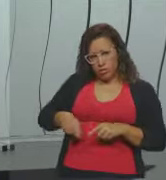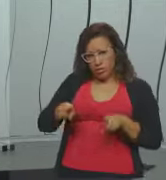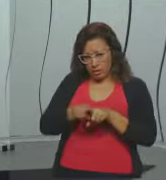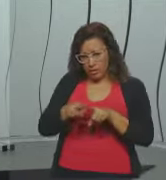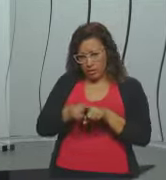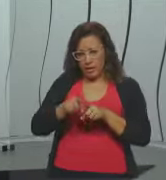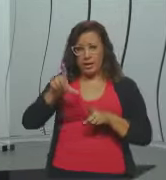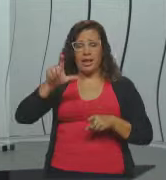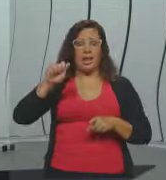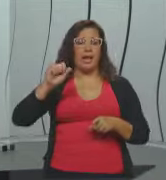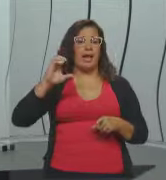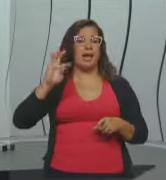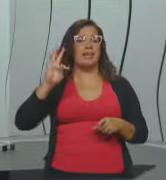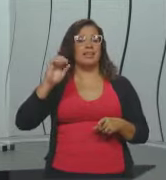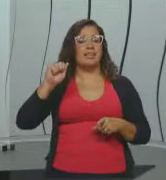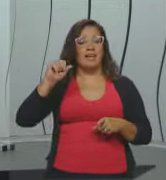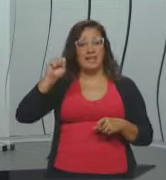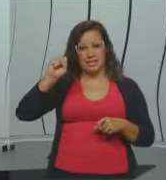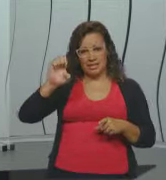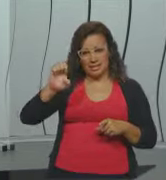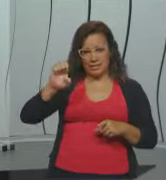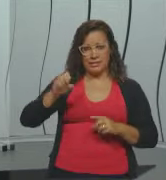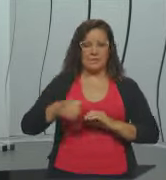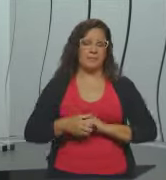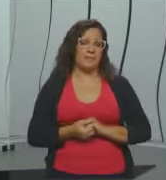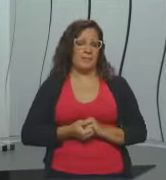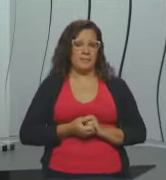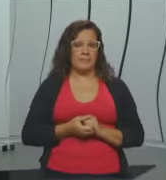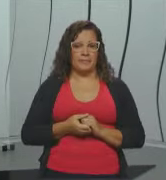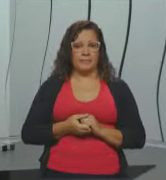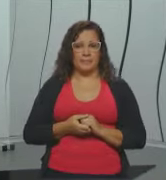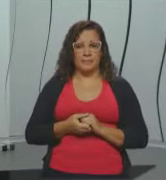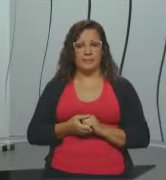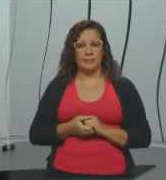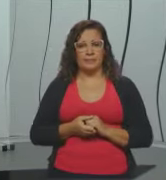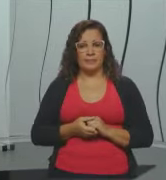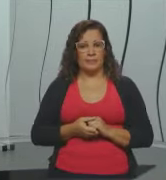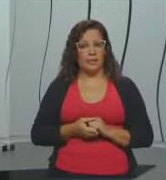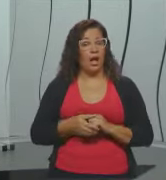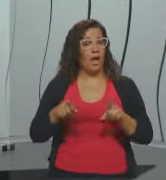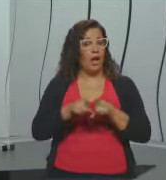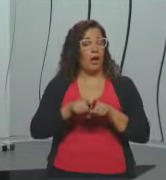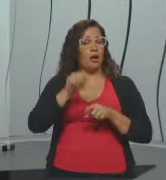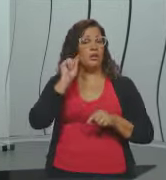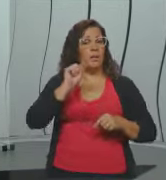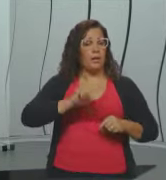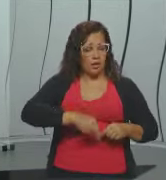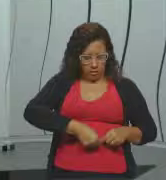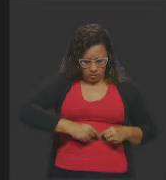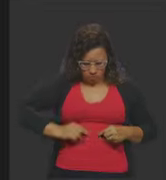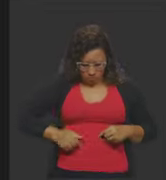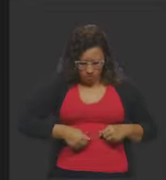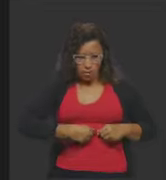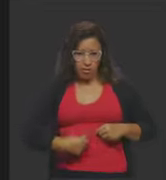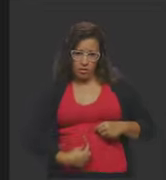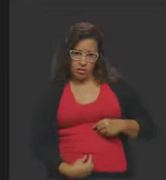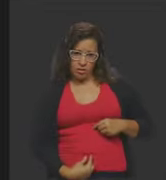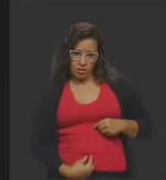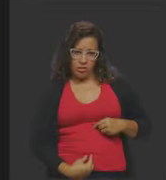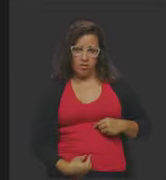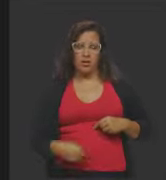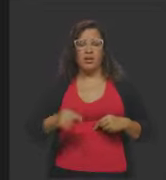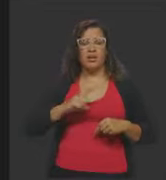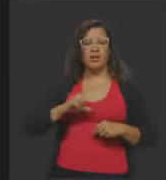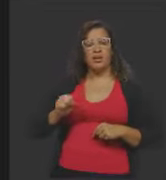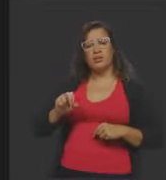a lactase, que é capaz de quebrar a lactose. Temos também no intestino delgado um suco pancreático, um